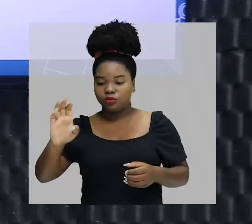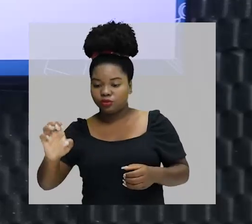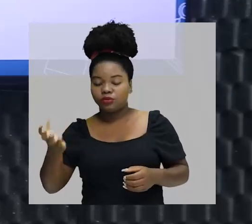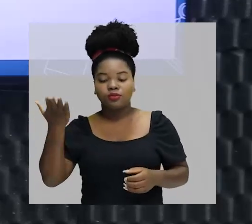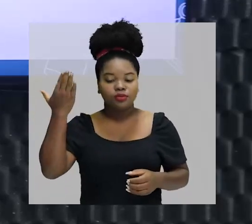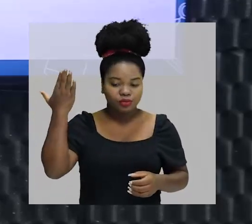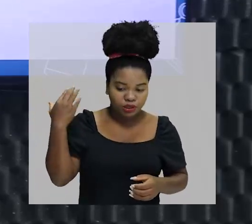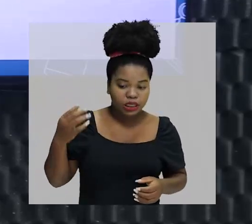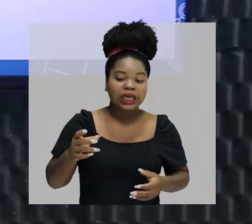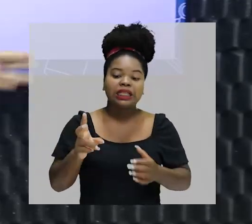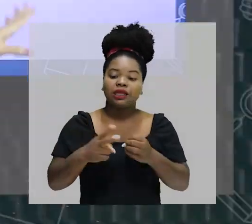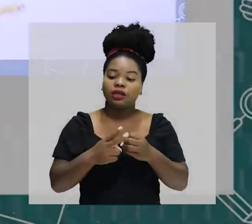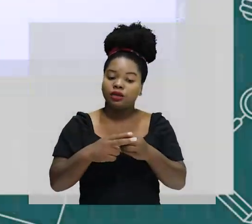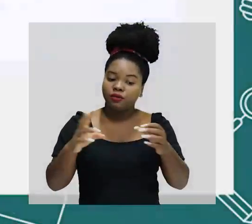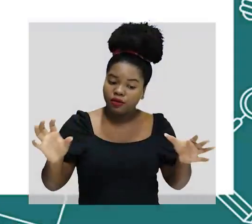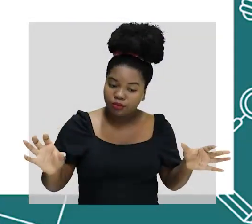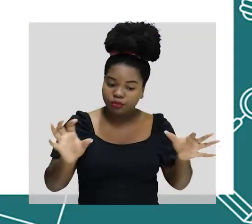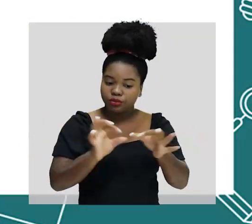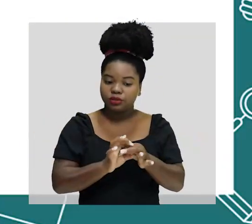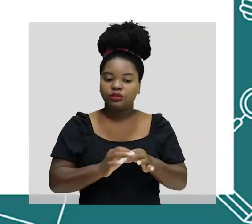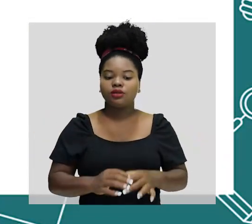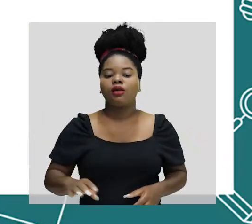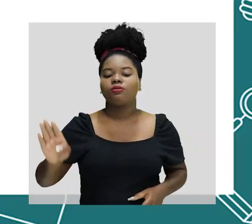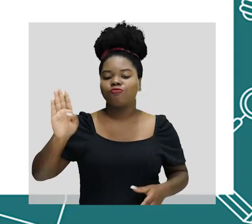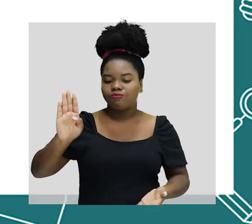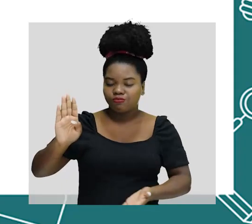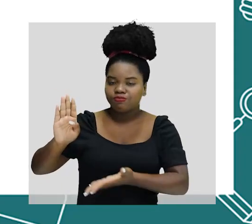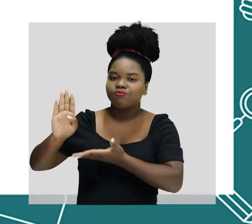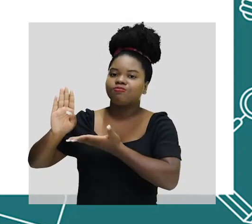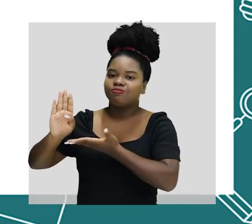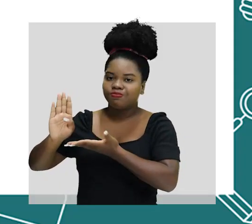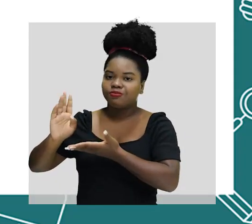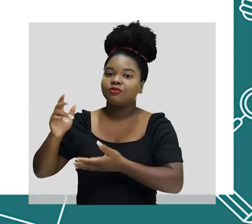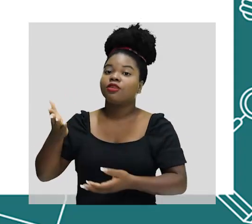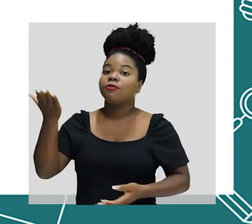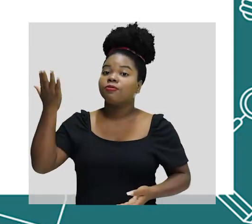é o verbo de ligação. Então, nesse caso, o que eu tenho?